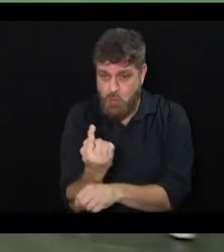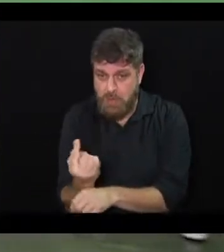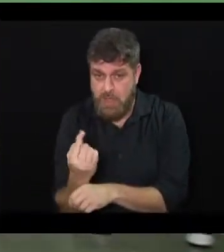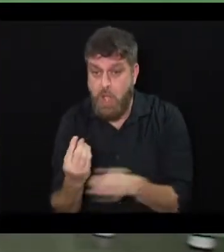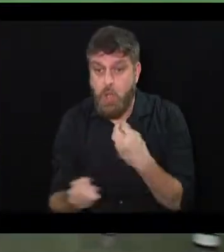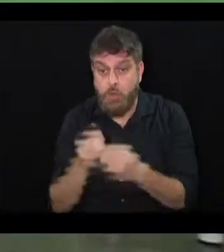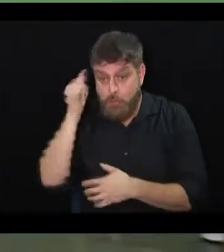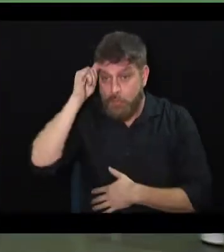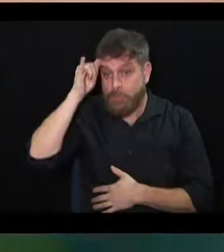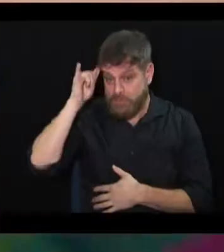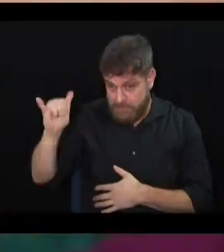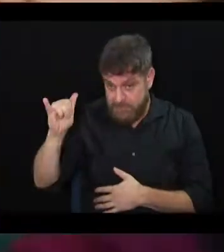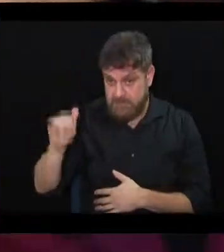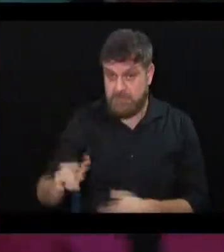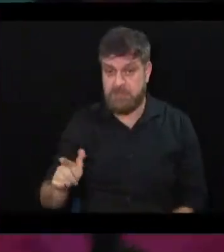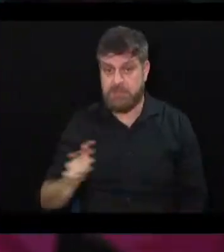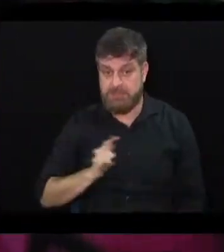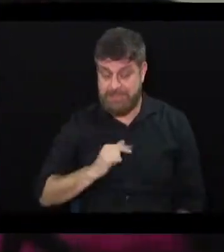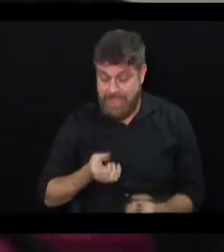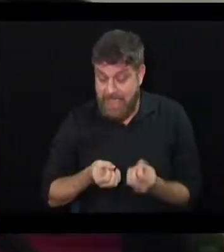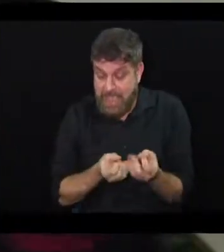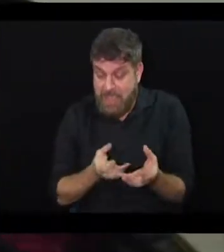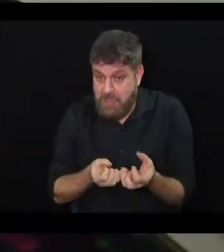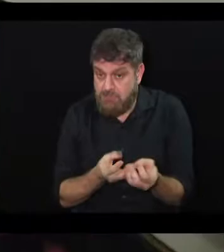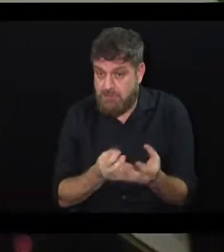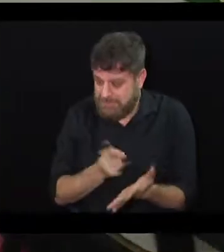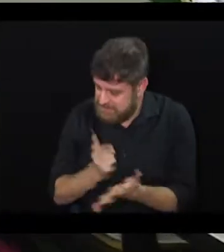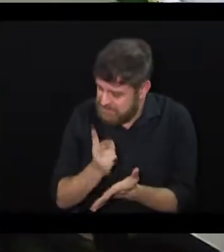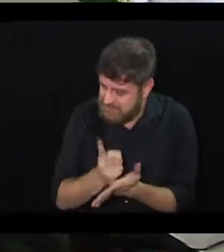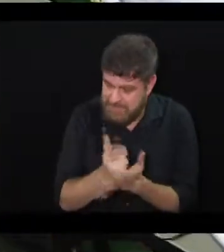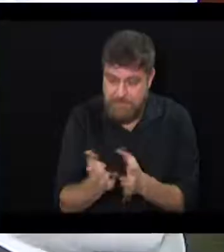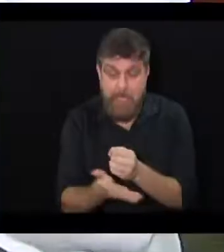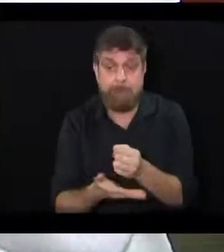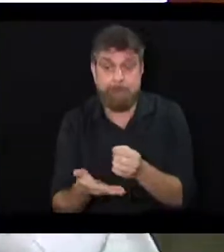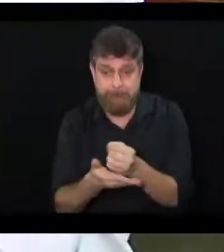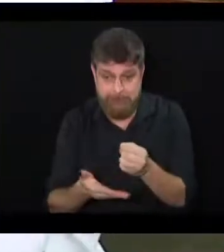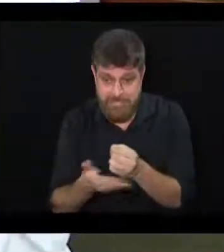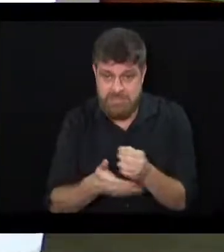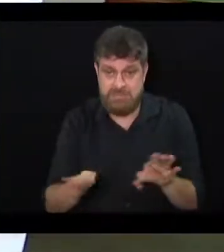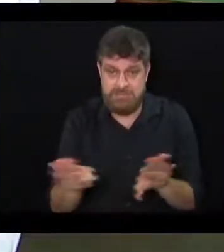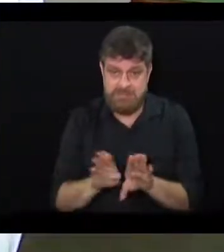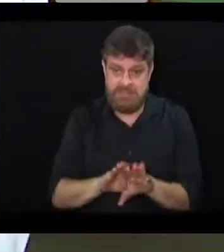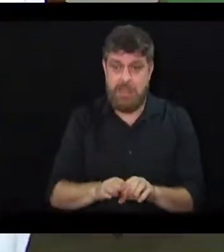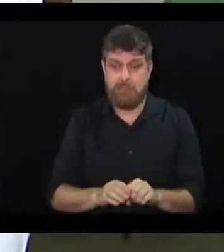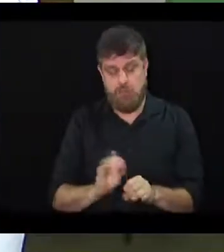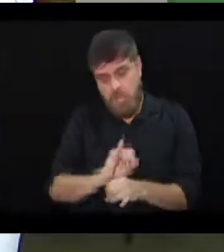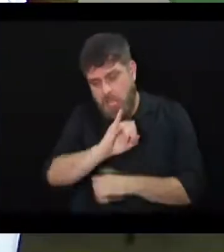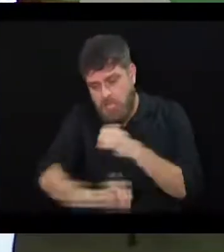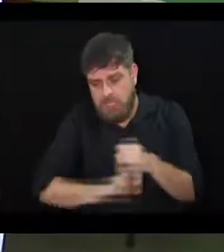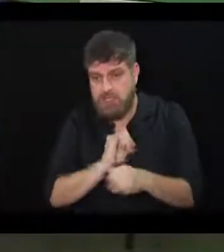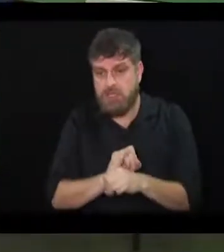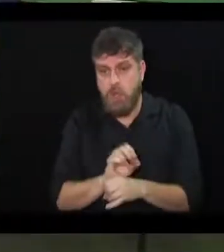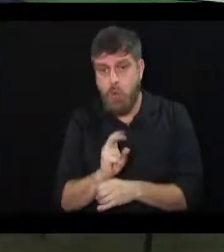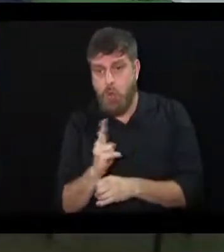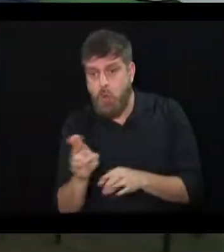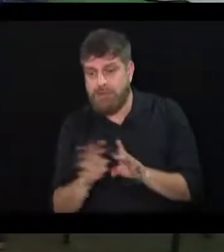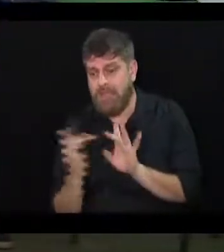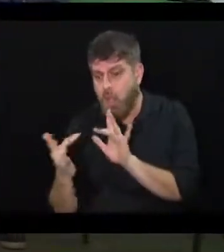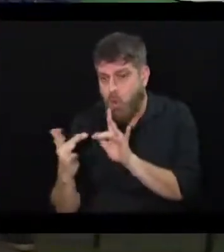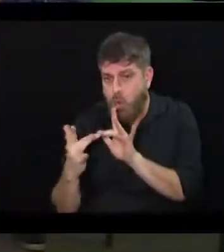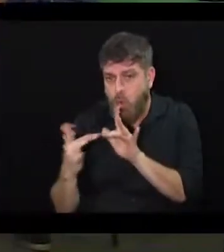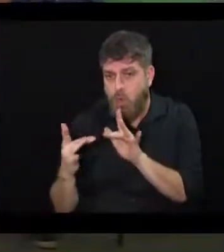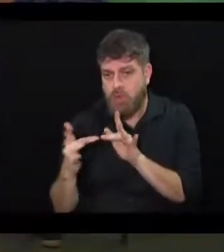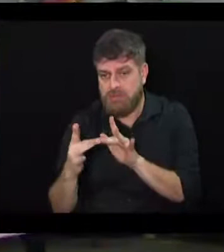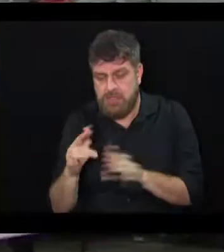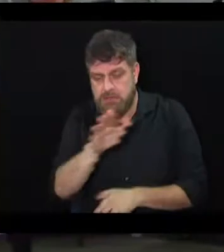evitar chegar a esse ponto, a informação continua sendo essencial. Pode ser pela internet ou no contato direto